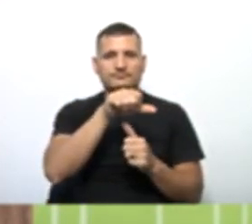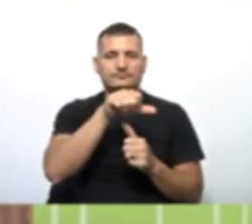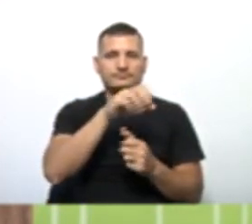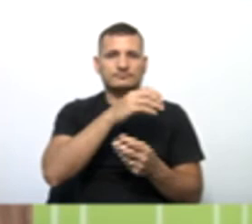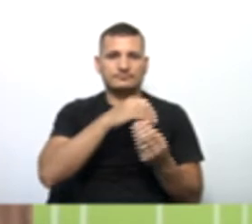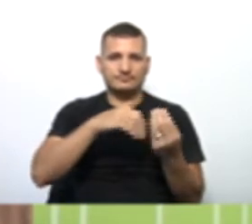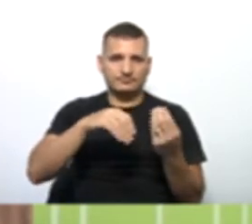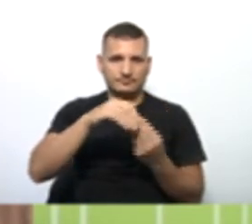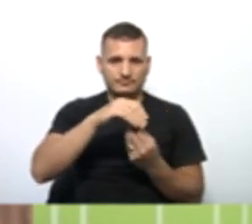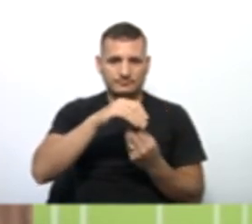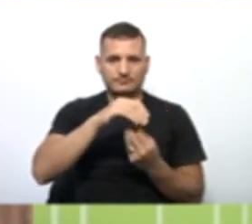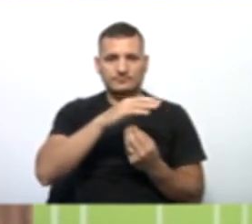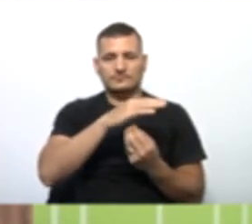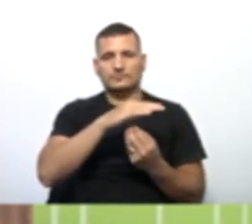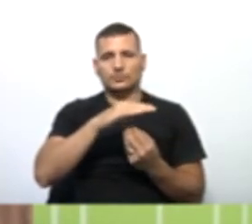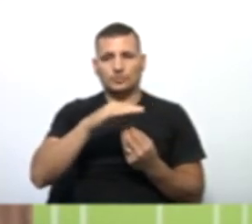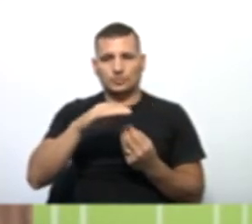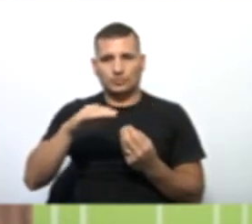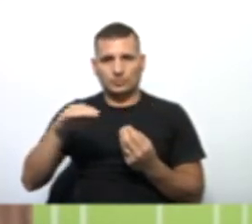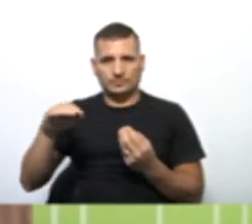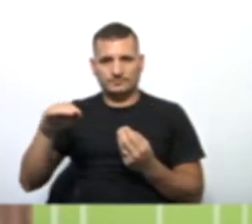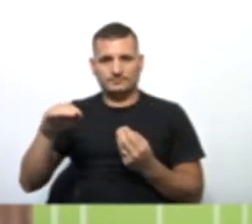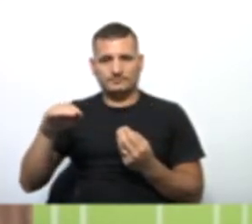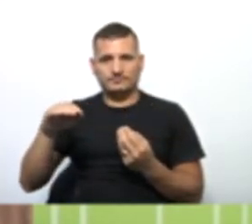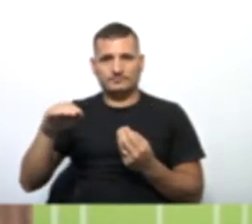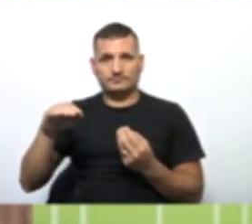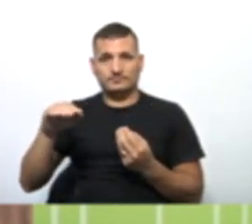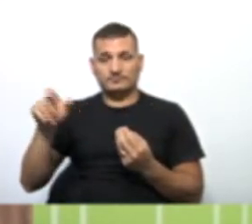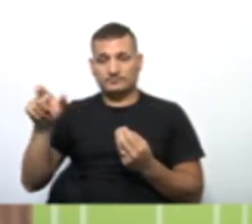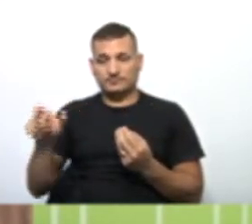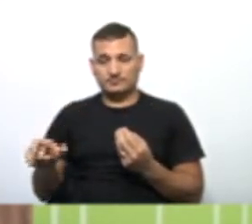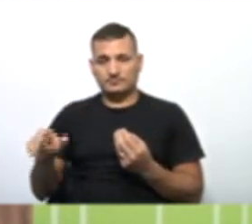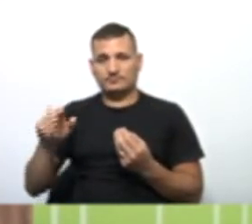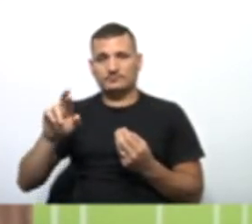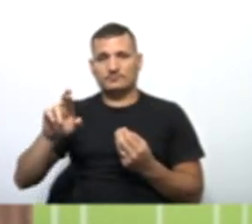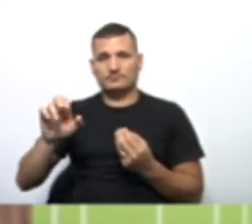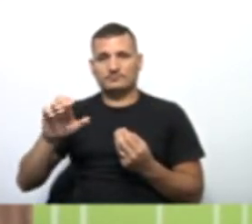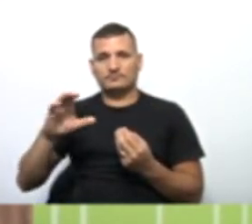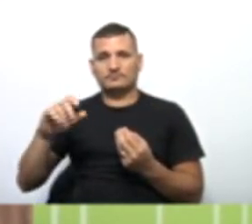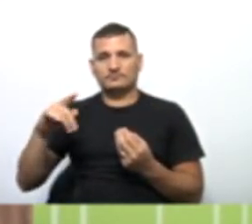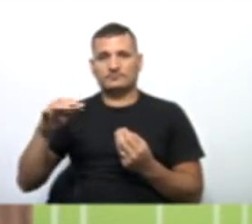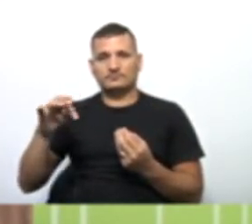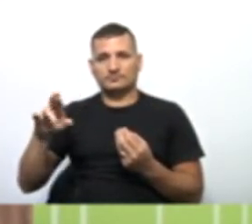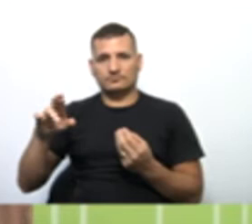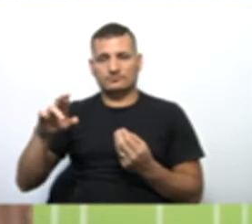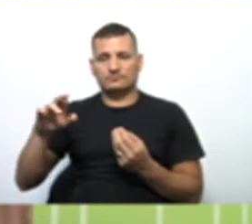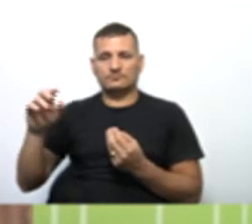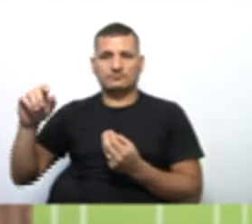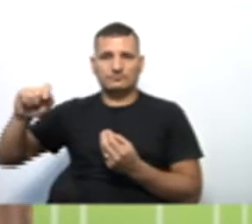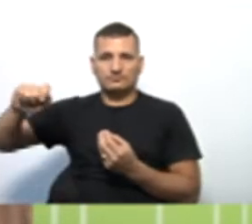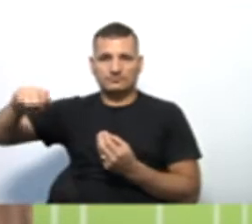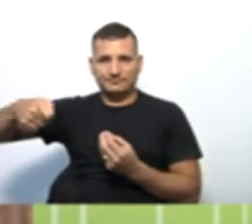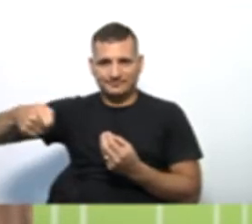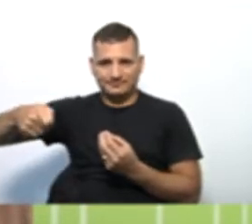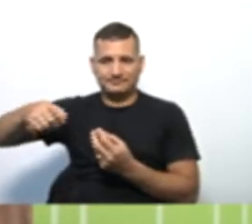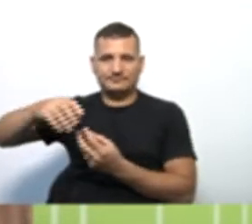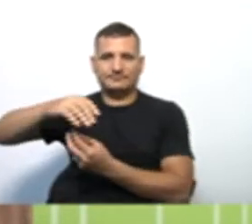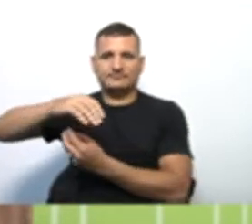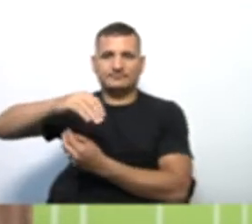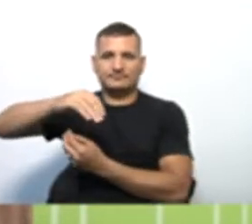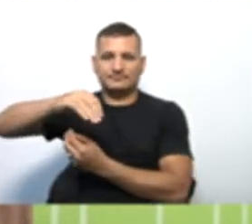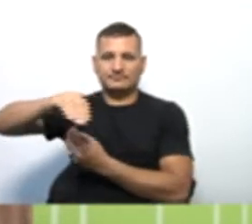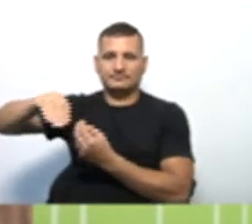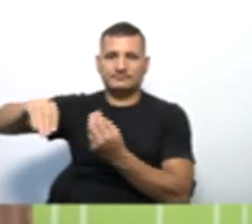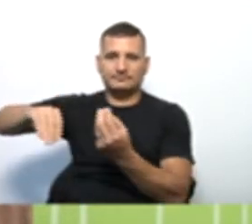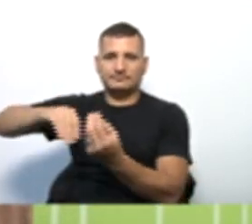transmitida, alterada, o receptor aplica a chave privada, decifra essa mensagem, né? Ou seja, ela é